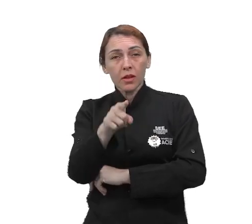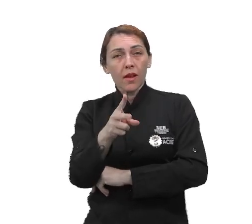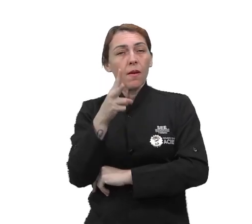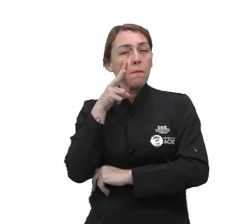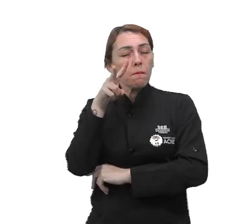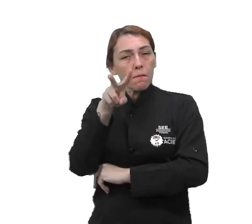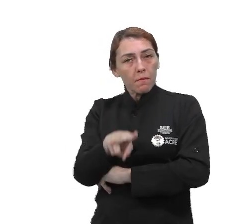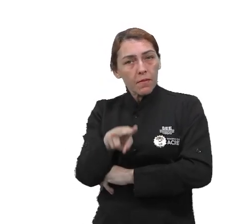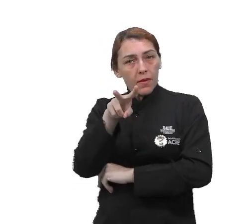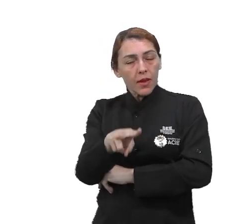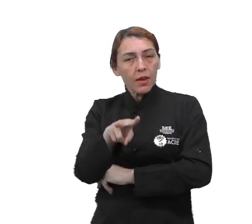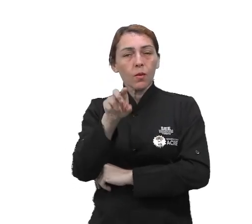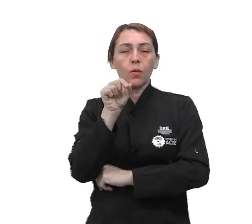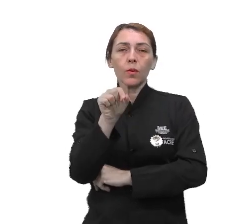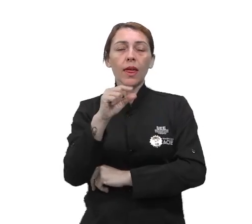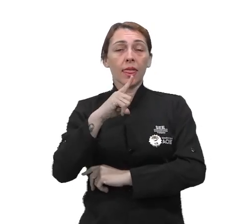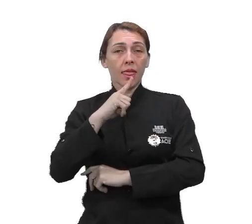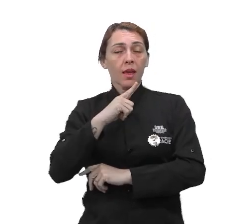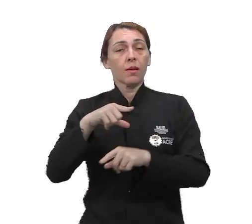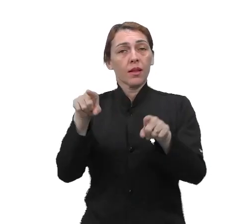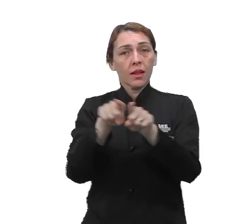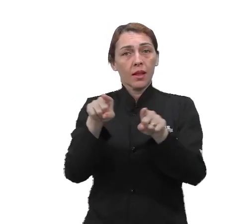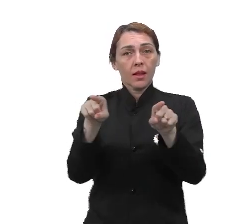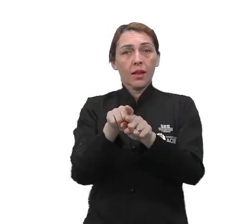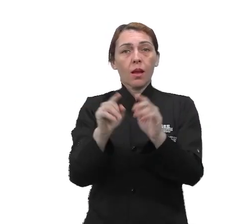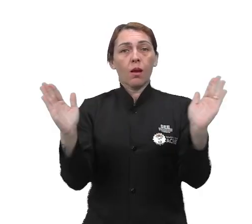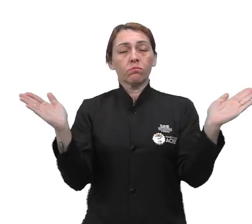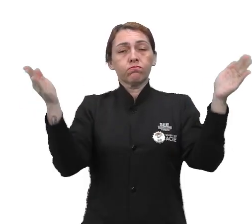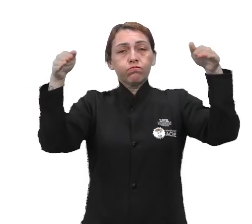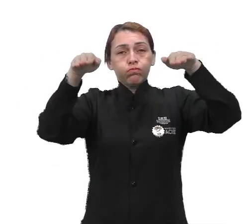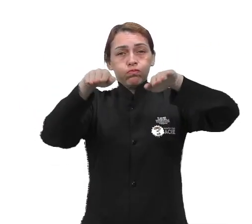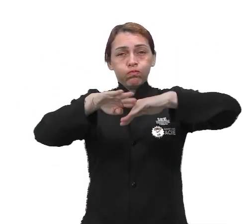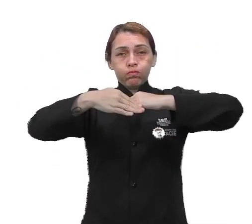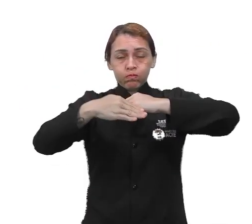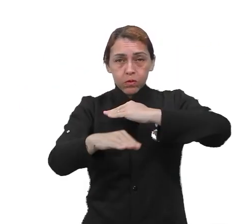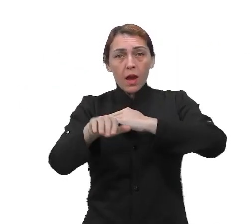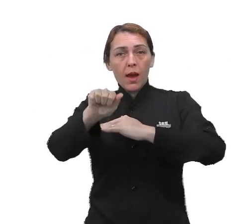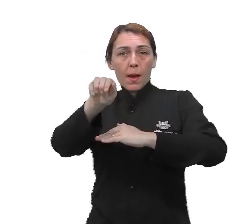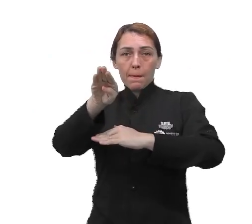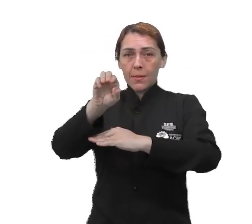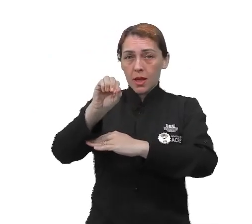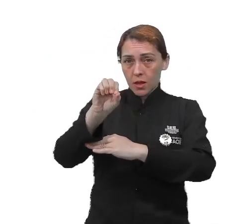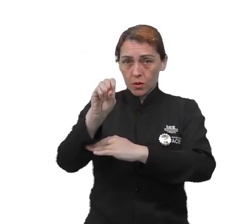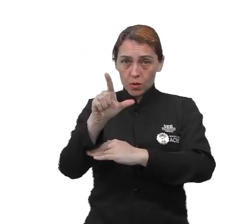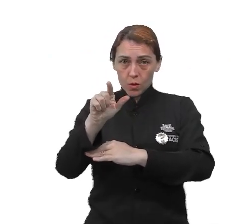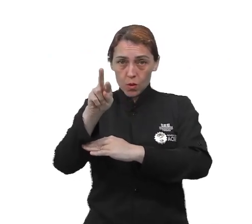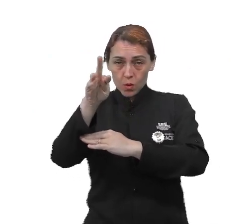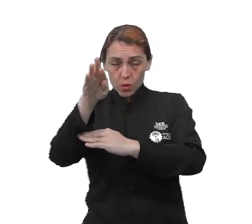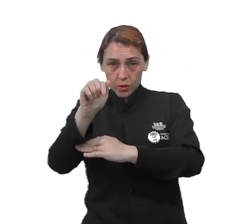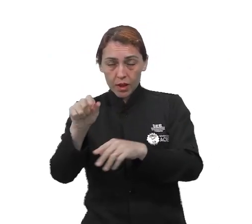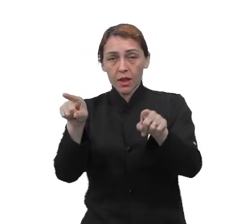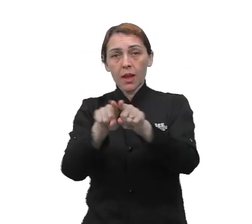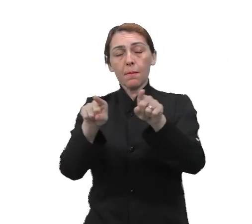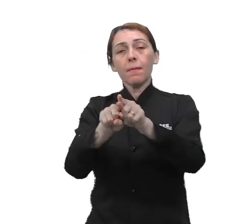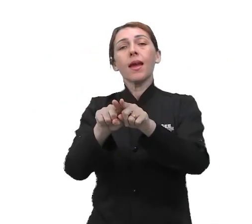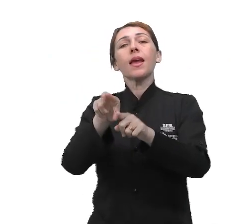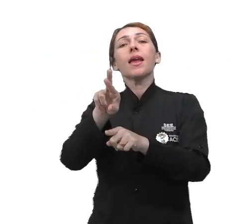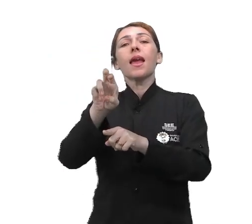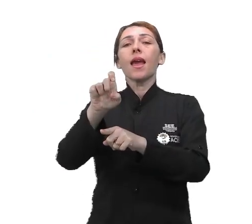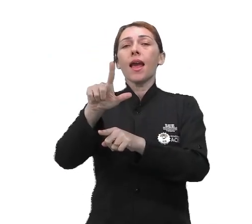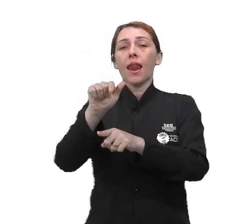vê aí que nós temos também a depressão absoluta e a depressão relativa. Tudo isso vai ser